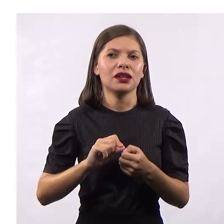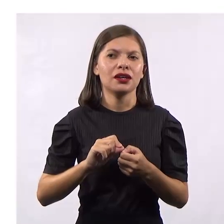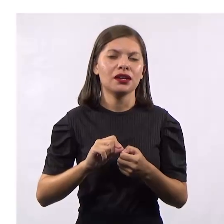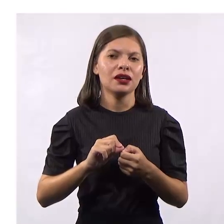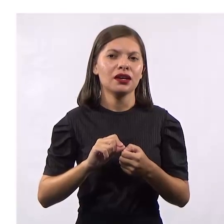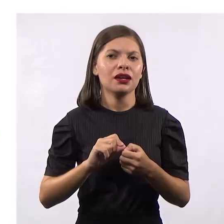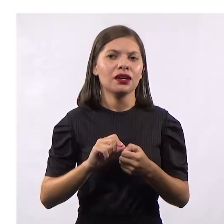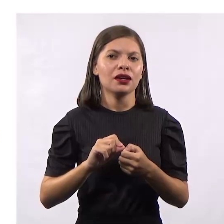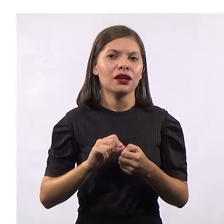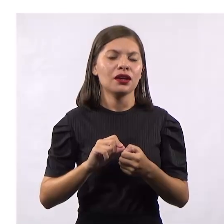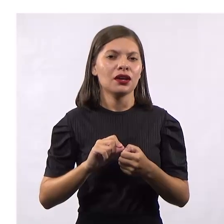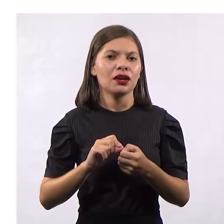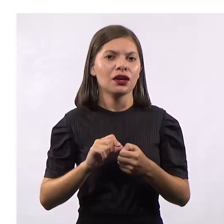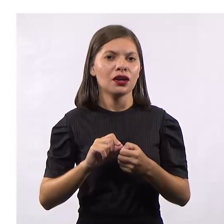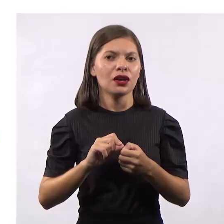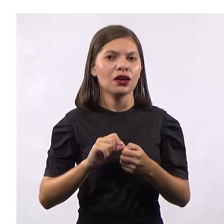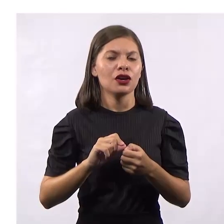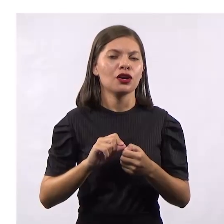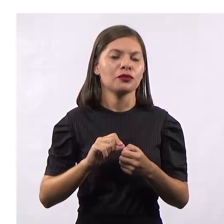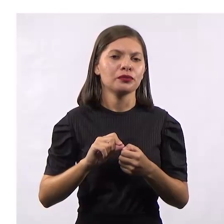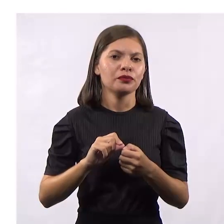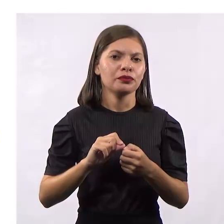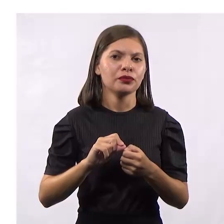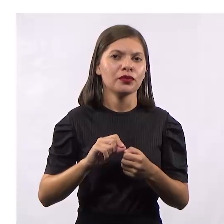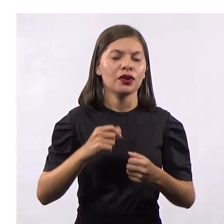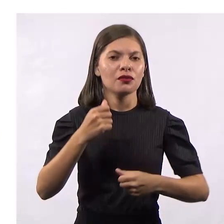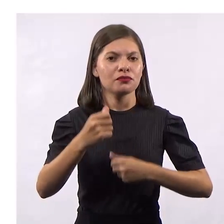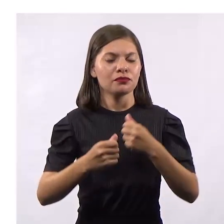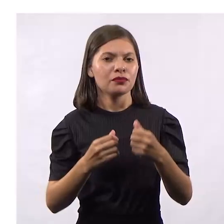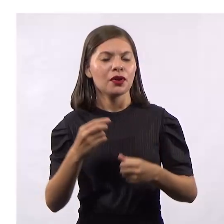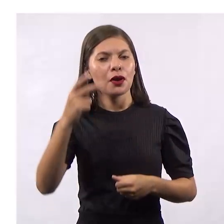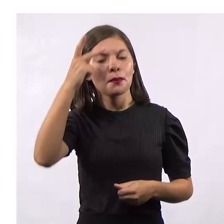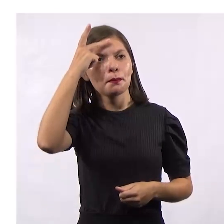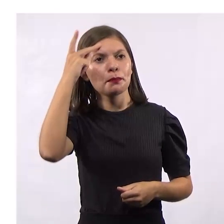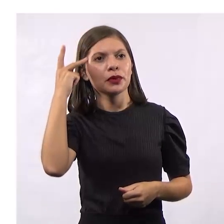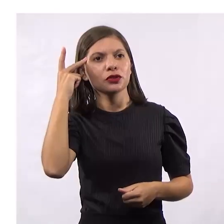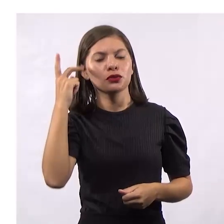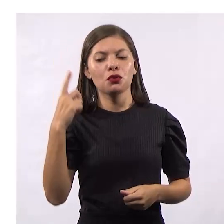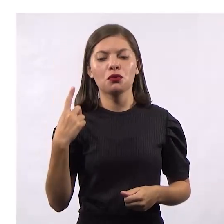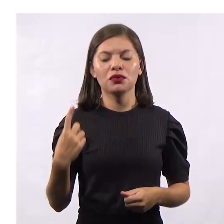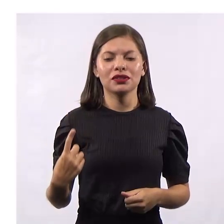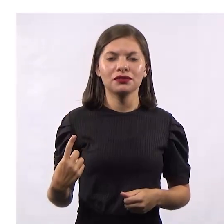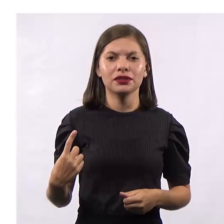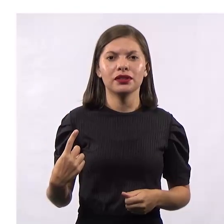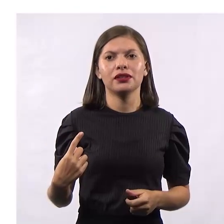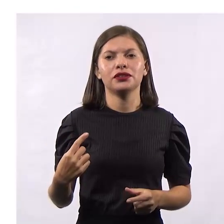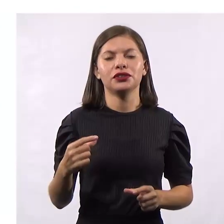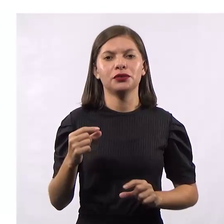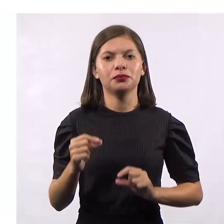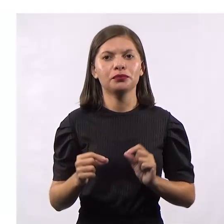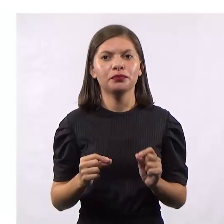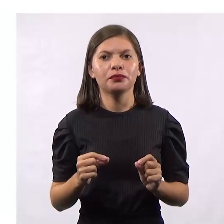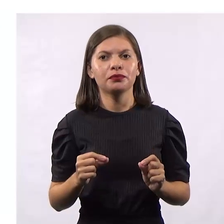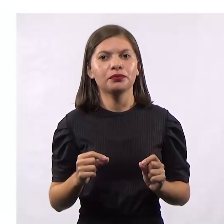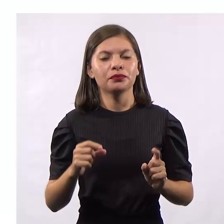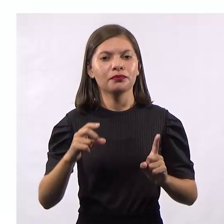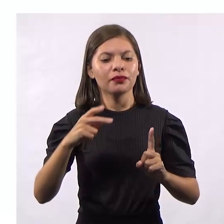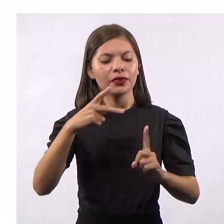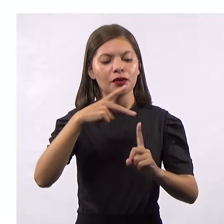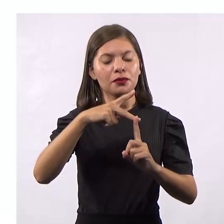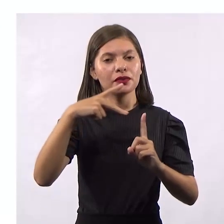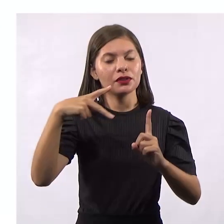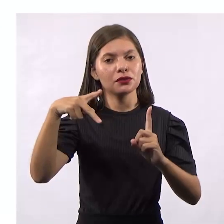das obrigações relativas à reserva de cargos, tá? A pessoas com deficiência e reabilitados da